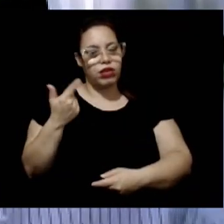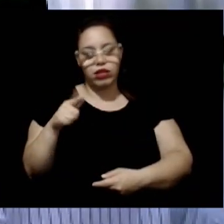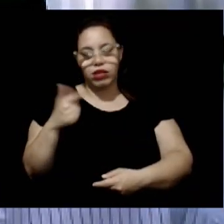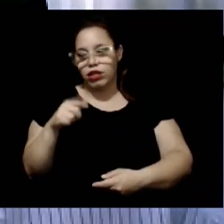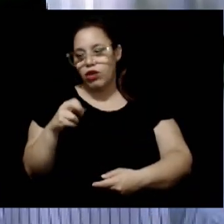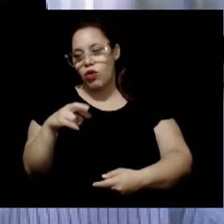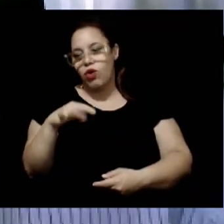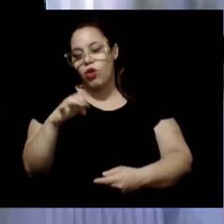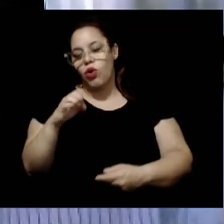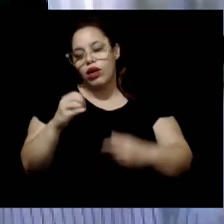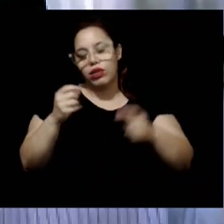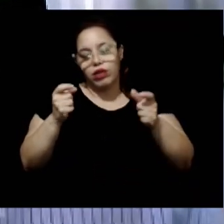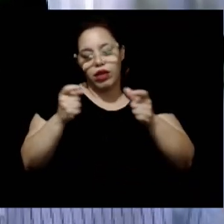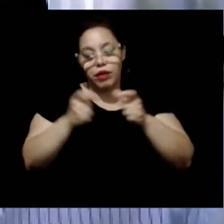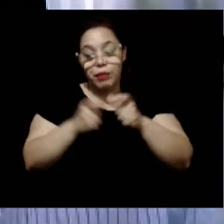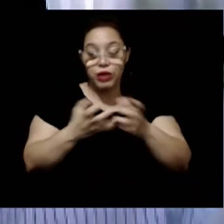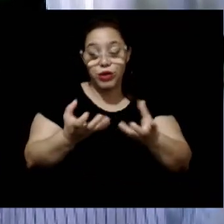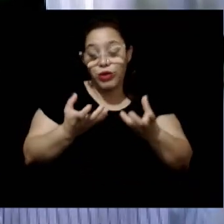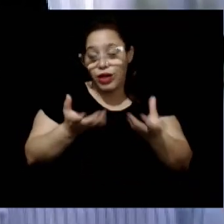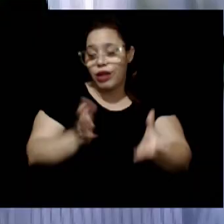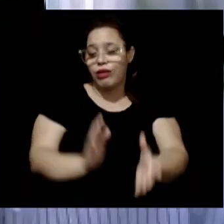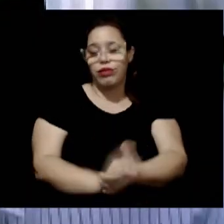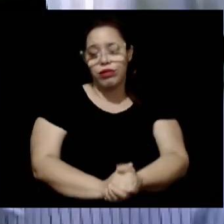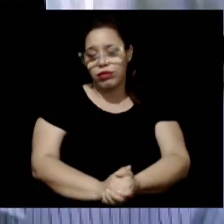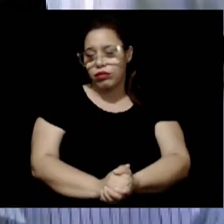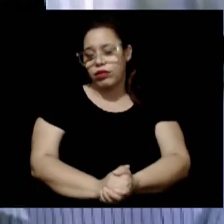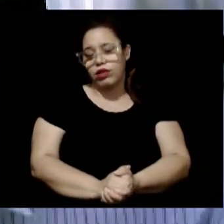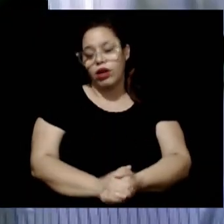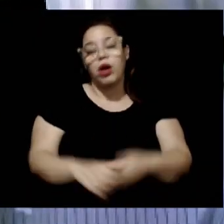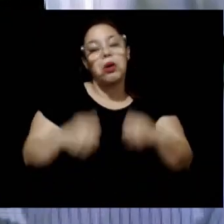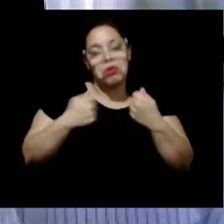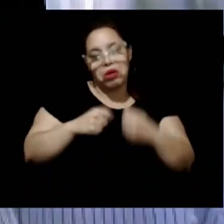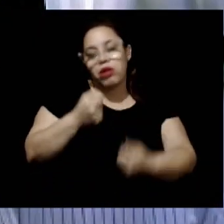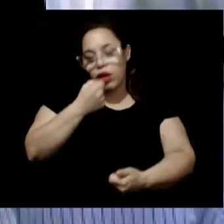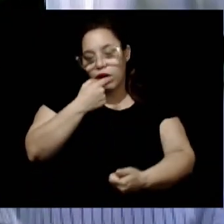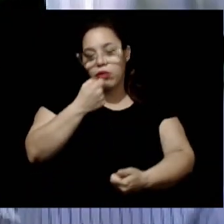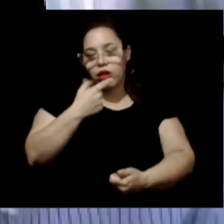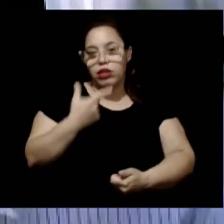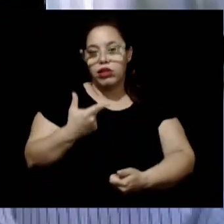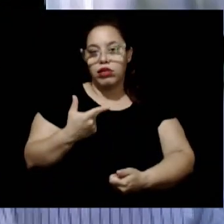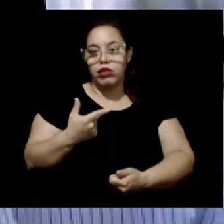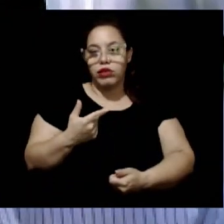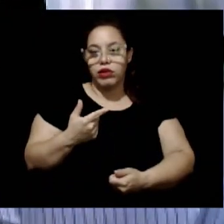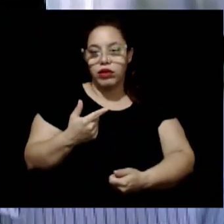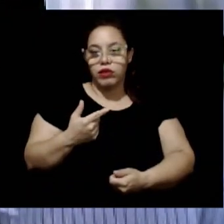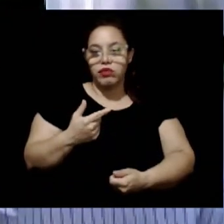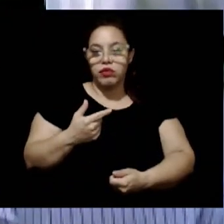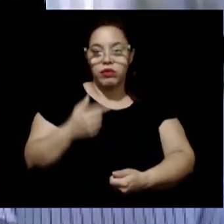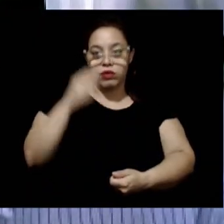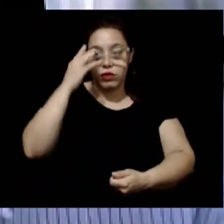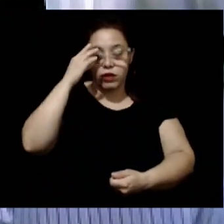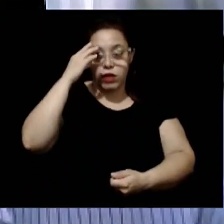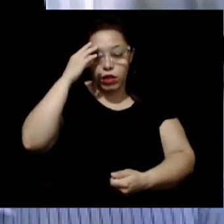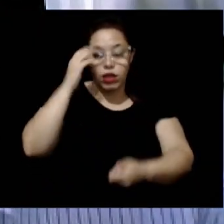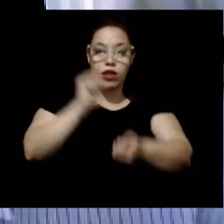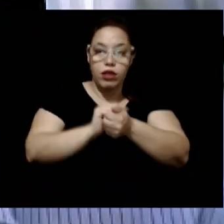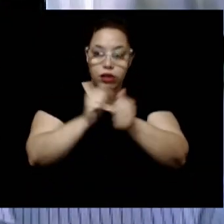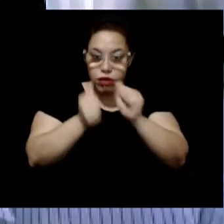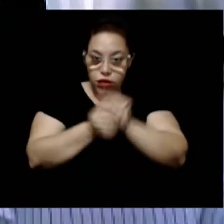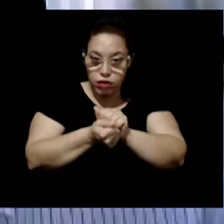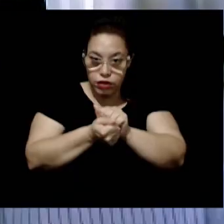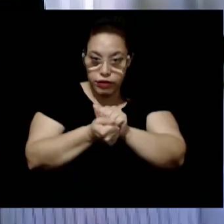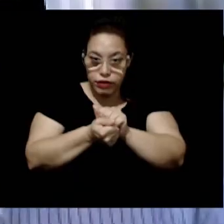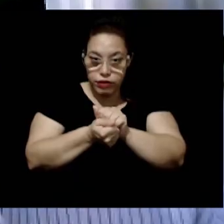onde eu quero. Por isso que eu preciso do remédio. Mas toda vez que eu tenho uma dieta adequada, eu tenho menor chance